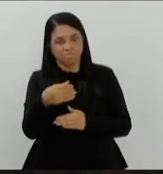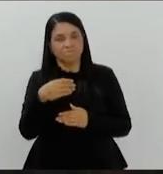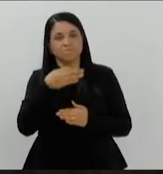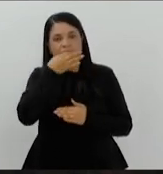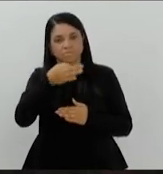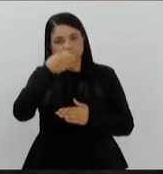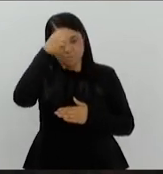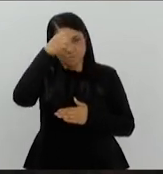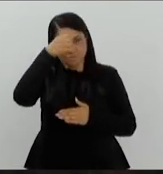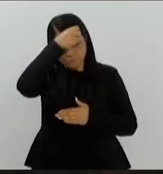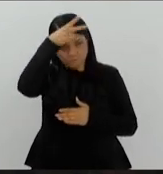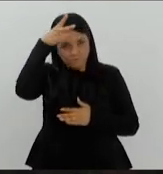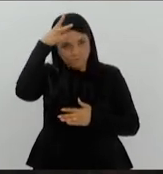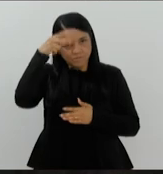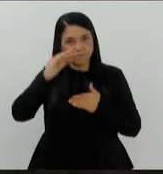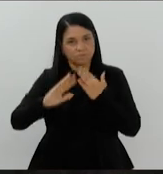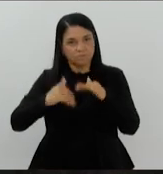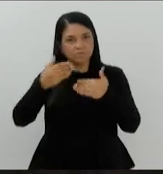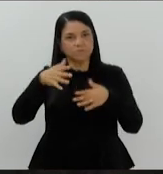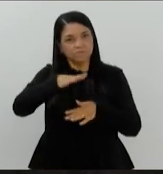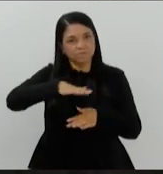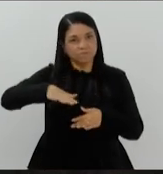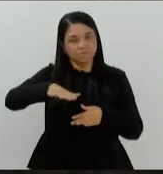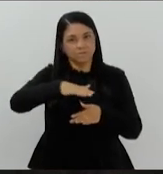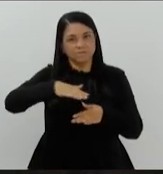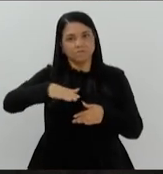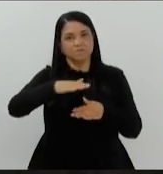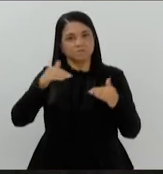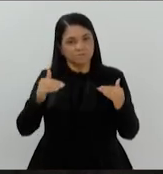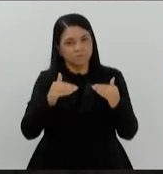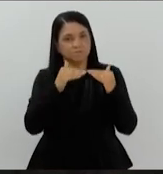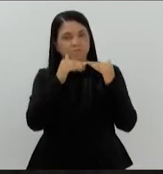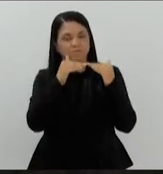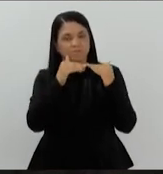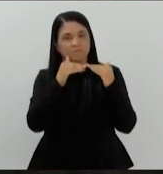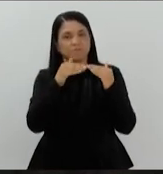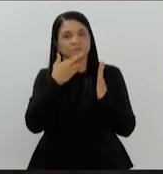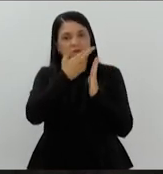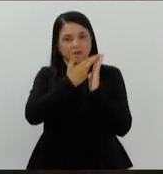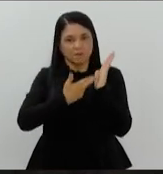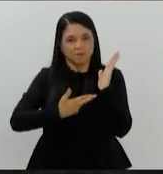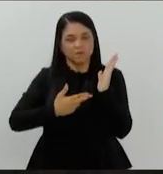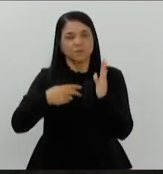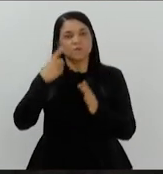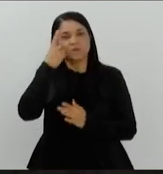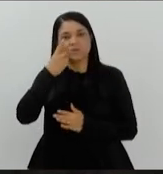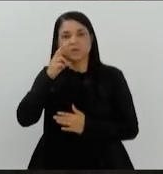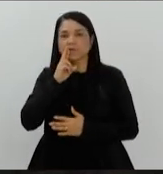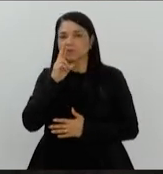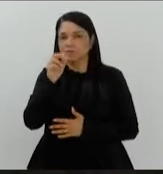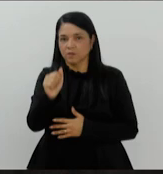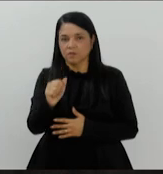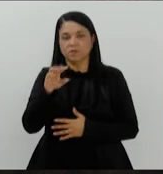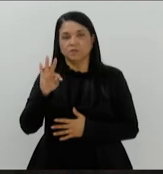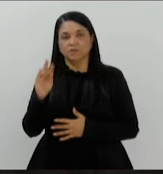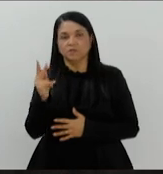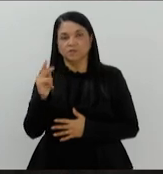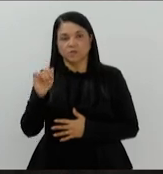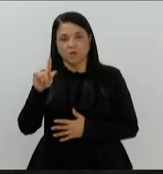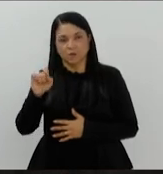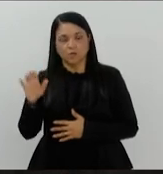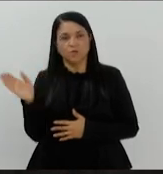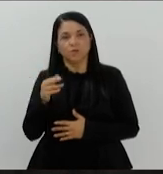Assuntos Municipais e Desenvolvimento Regional favorável. Relatores, deputado Rodrigo Amorim, Tiago Galhaço e